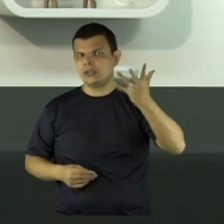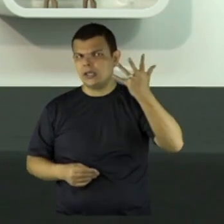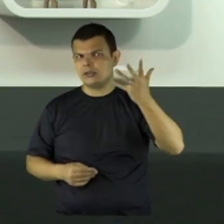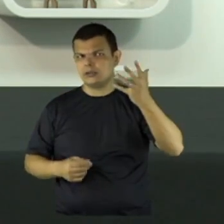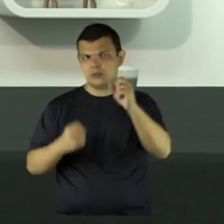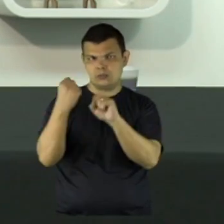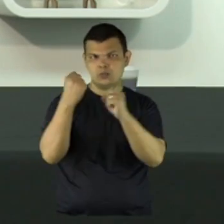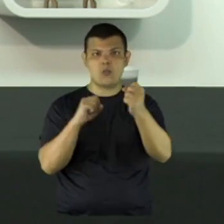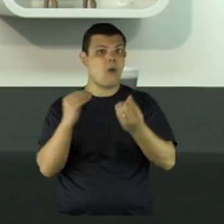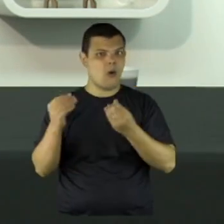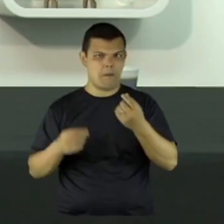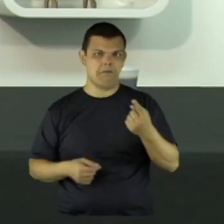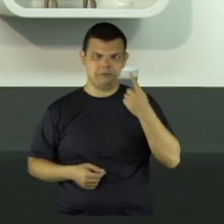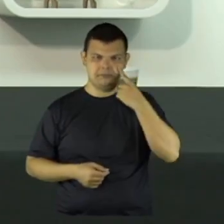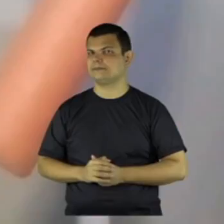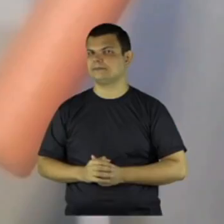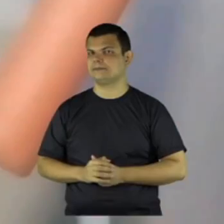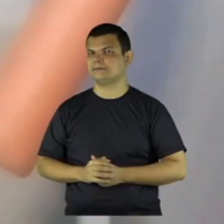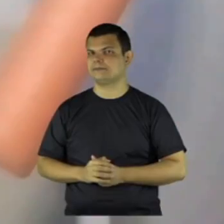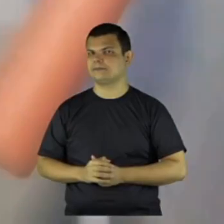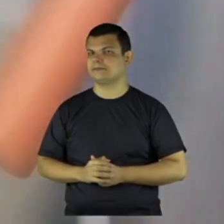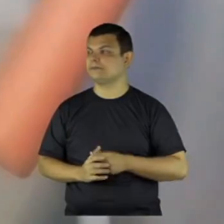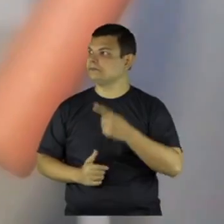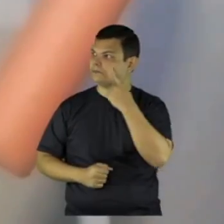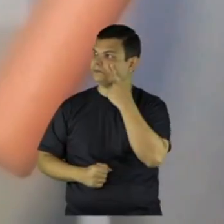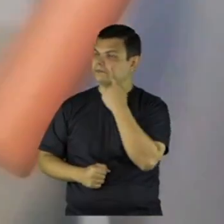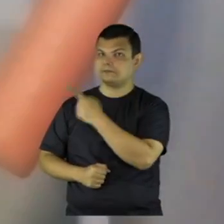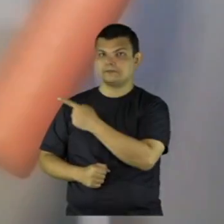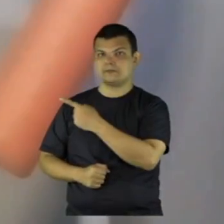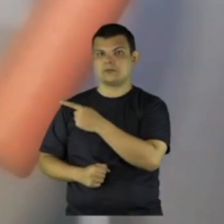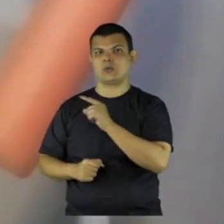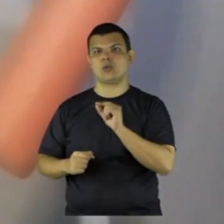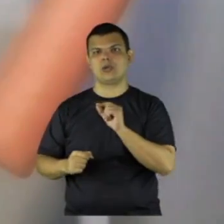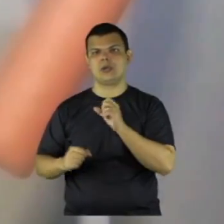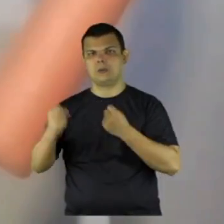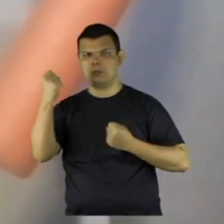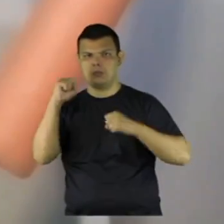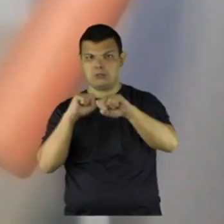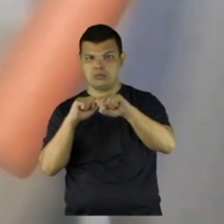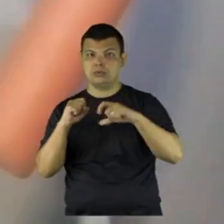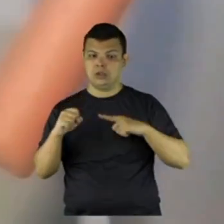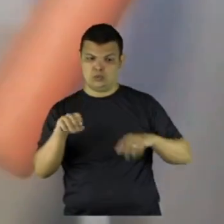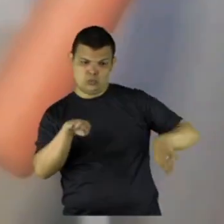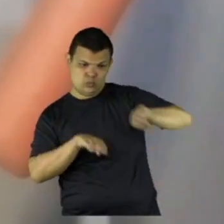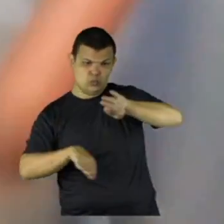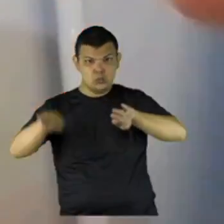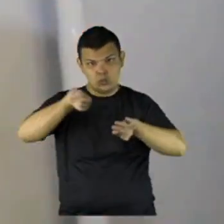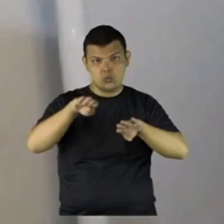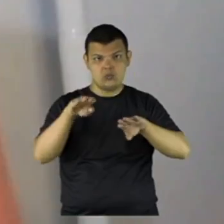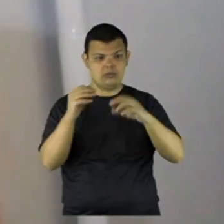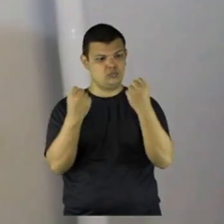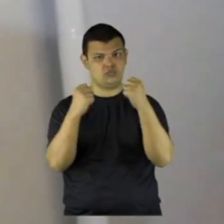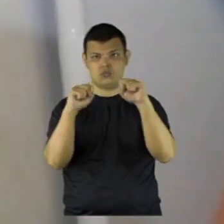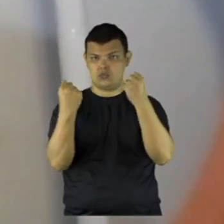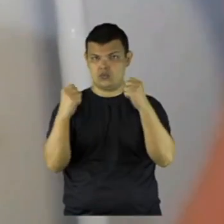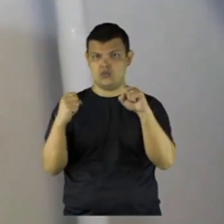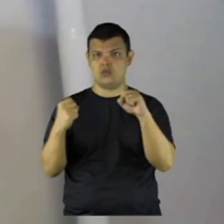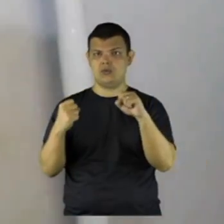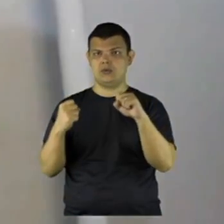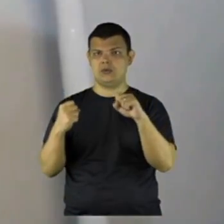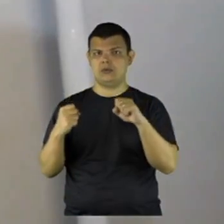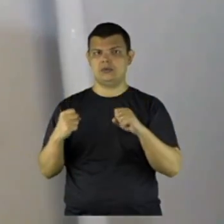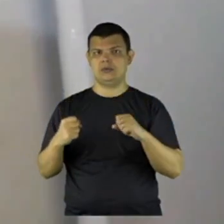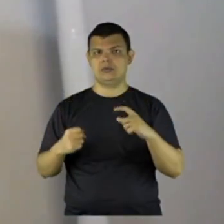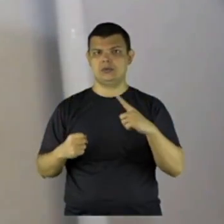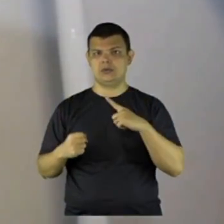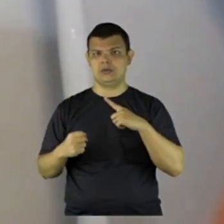com golpes. Vamos lá, temos um exemplo aí. Olha só, uma luta com golpes. Ó, aí você tem chutes, você tem socos, tá? Você